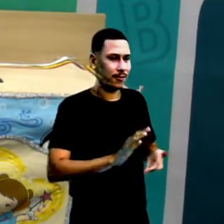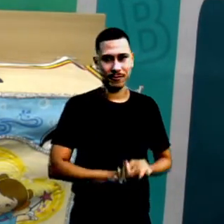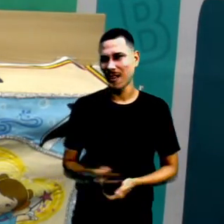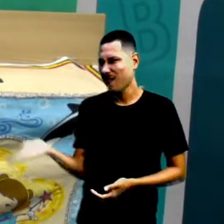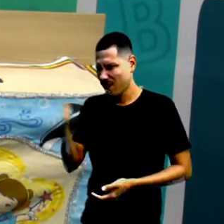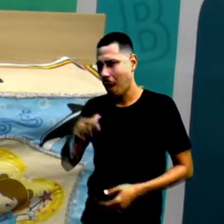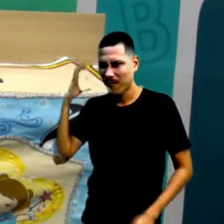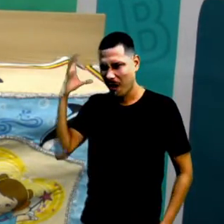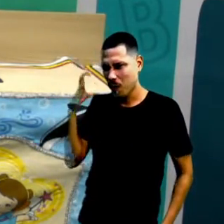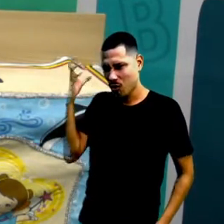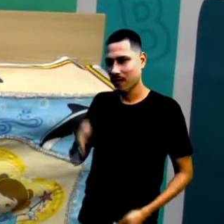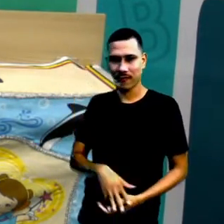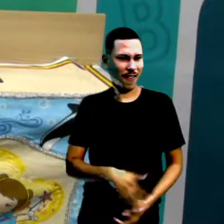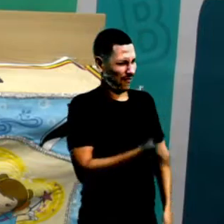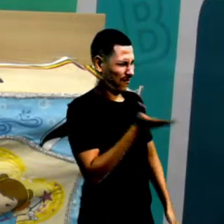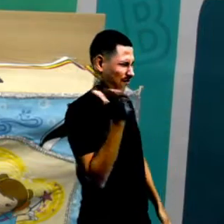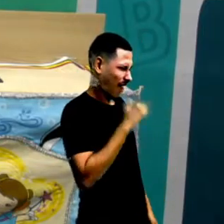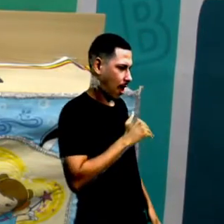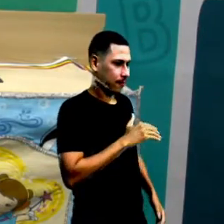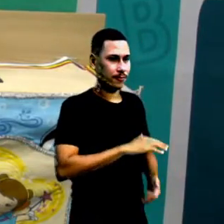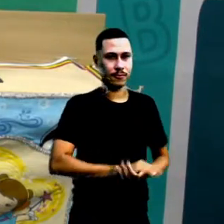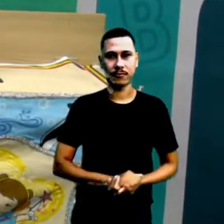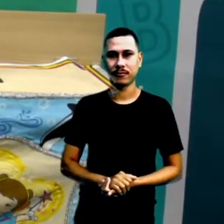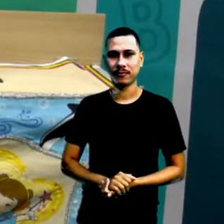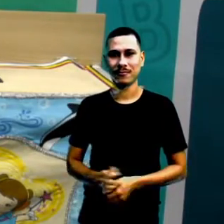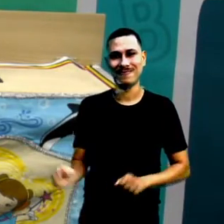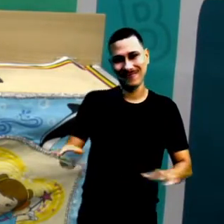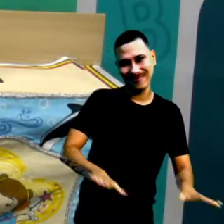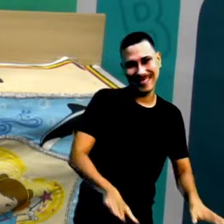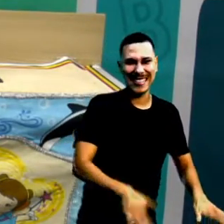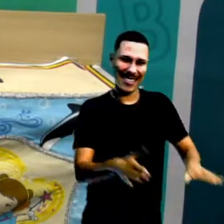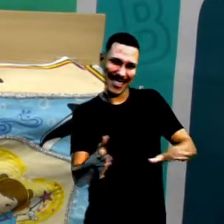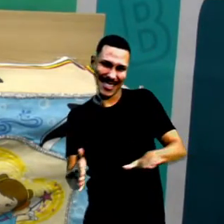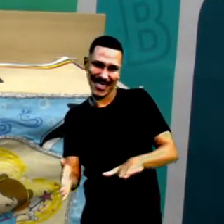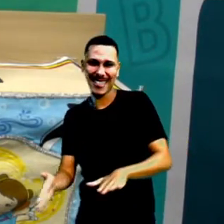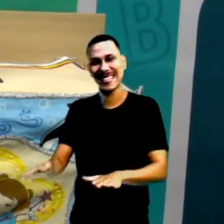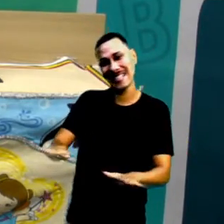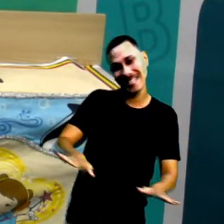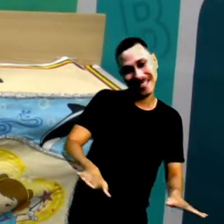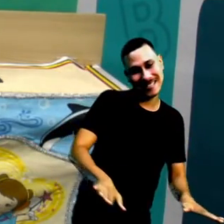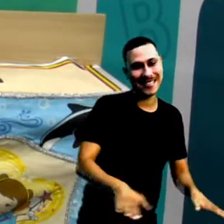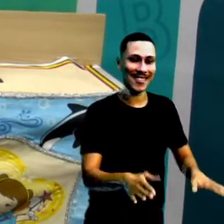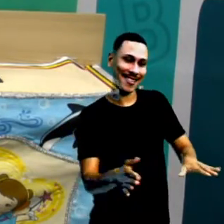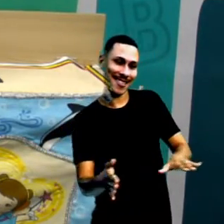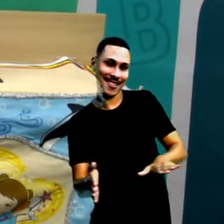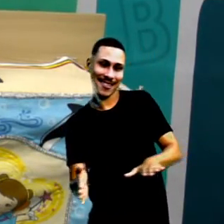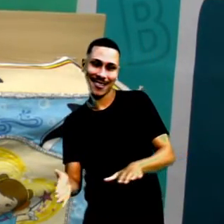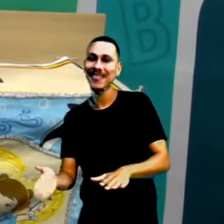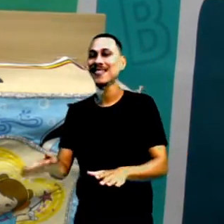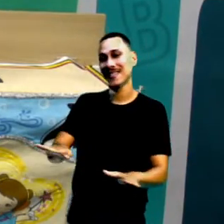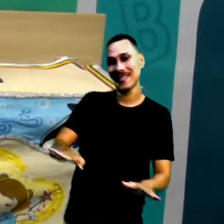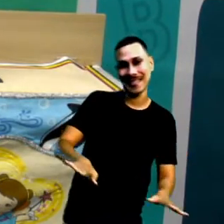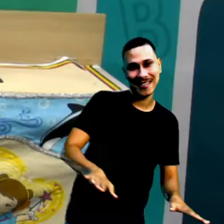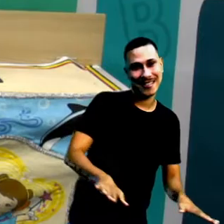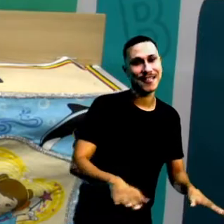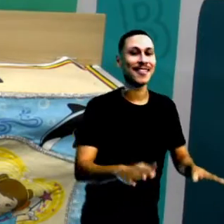é então vamos para a nossa música e Vamos Zoar né a